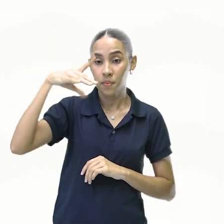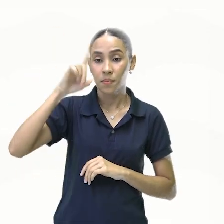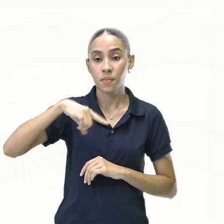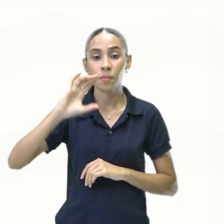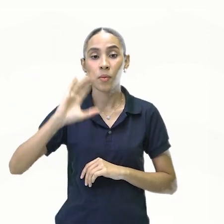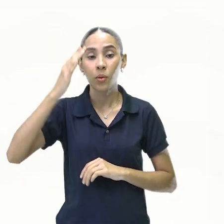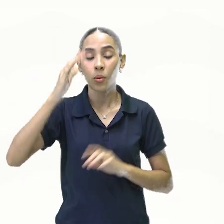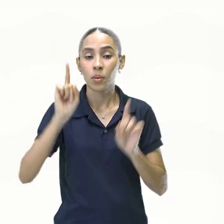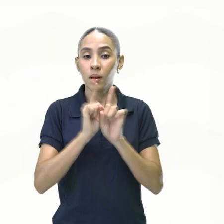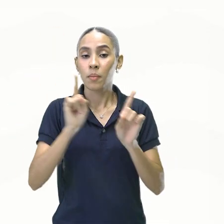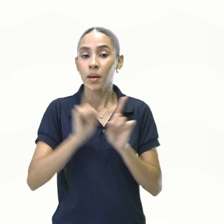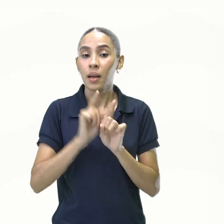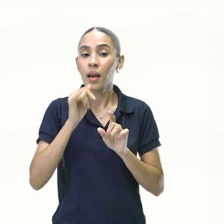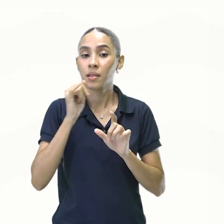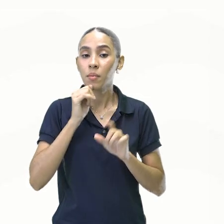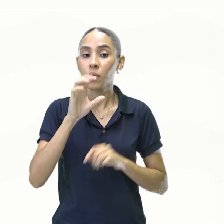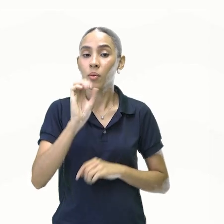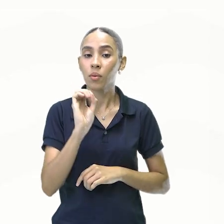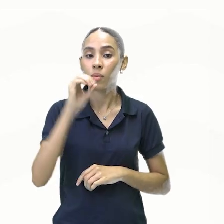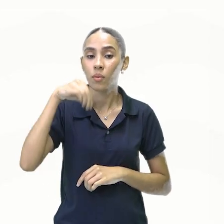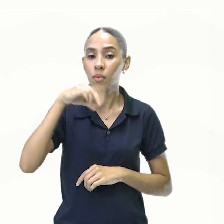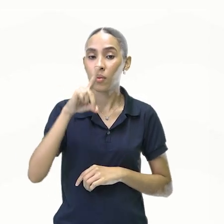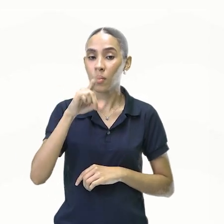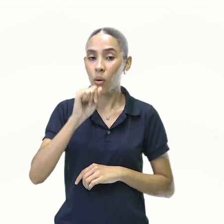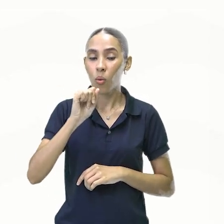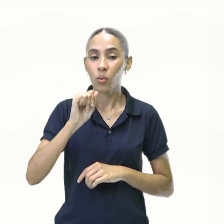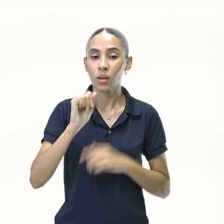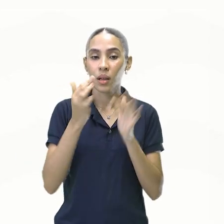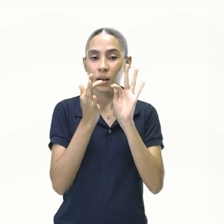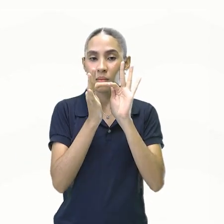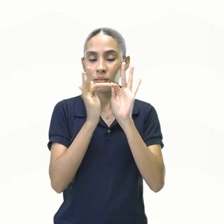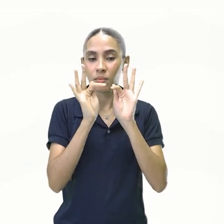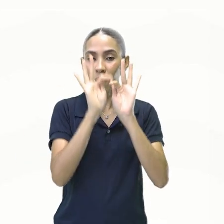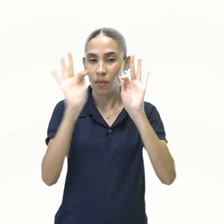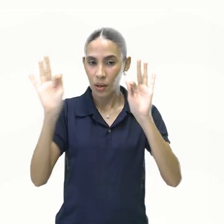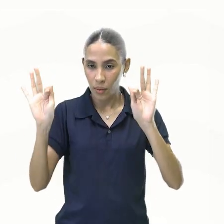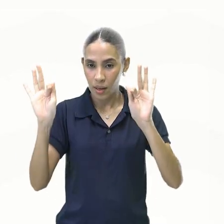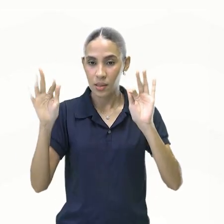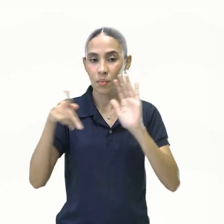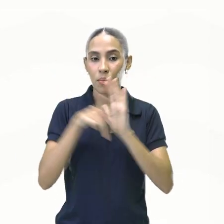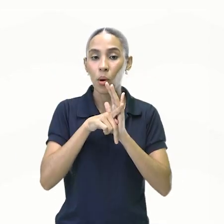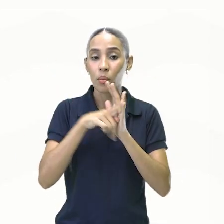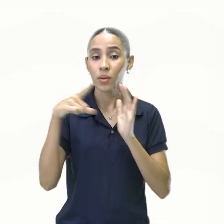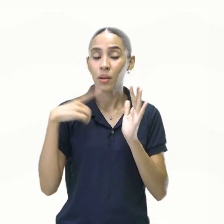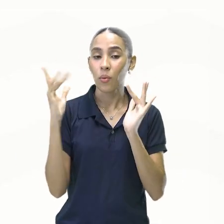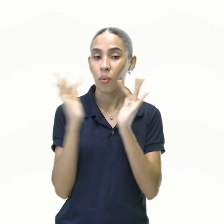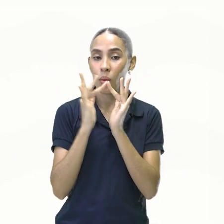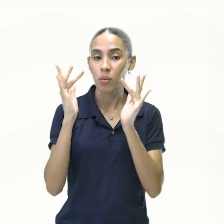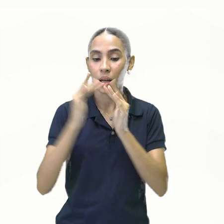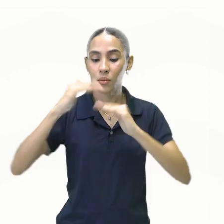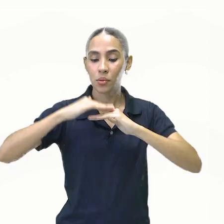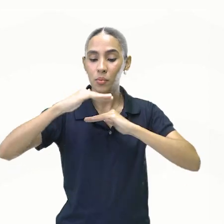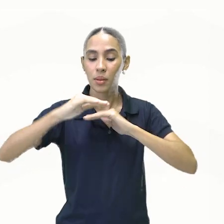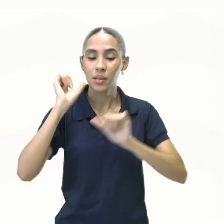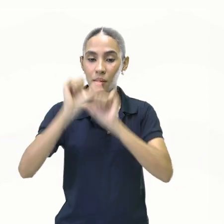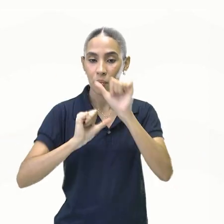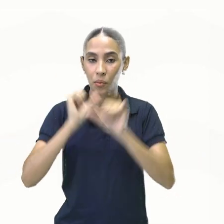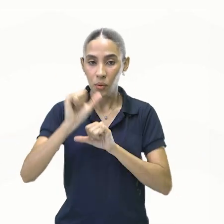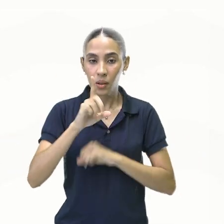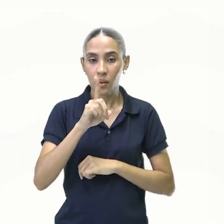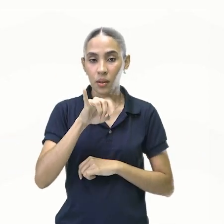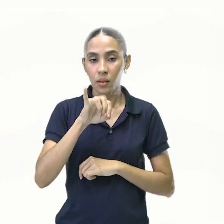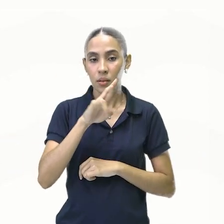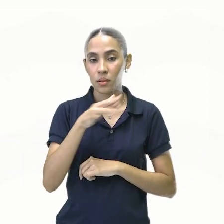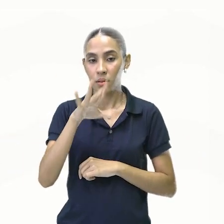reflexão da luz, é o fenômeno em que uma onda de luz atinge uma superfície e